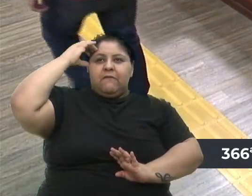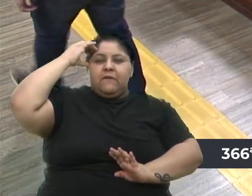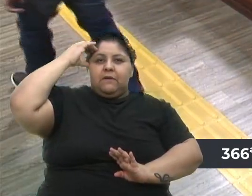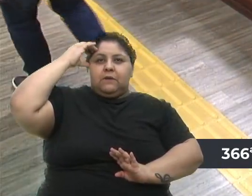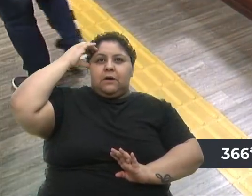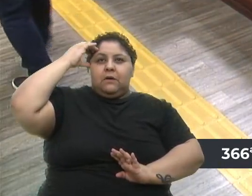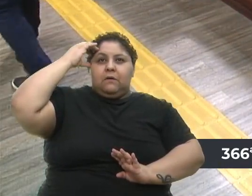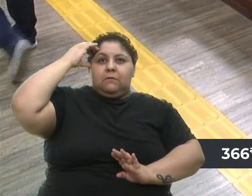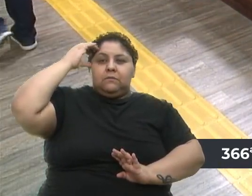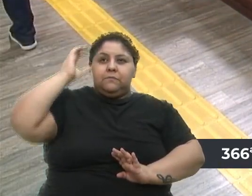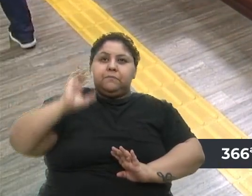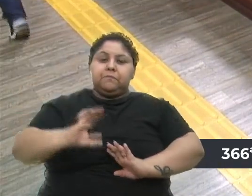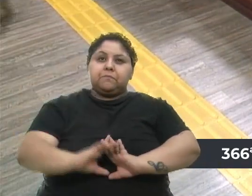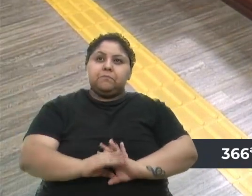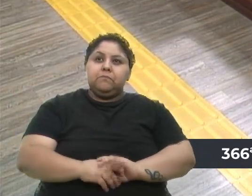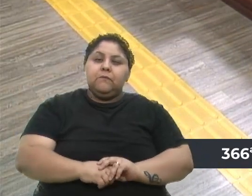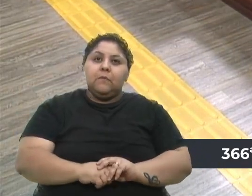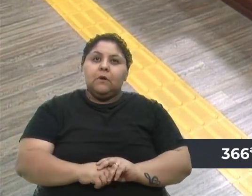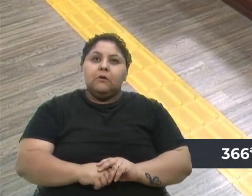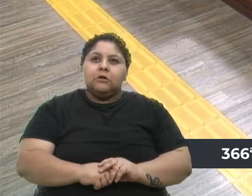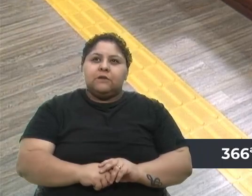tribuna.